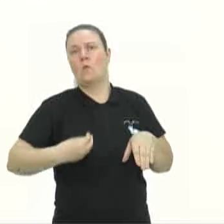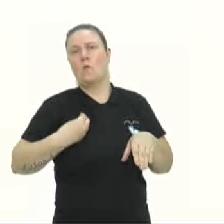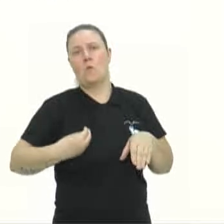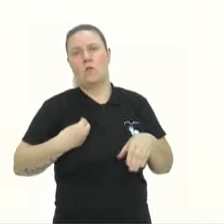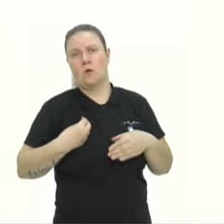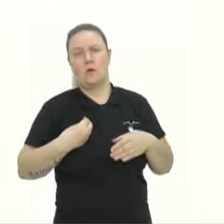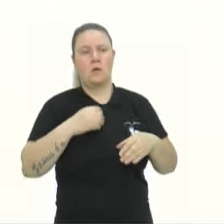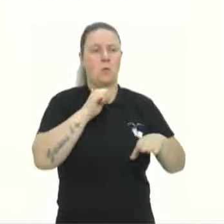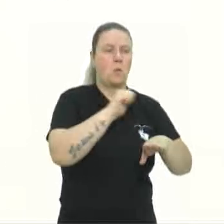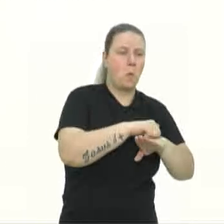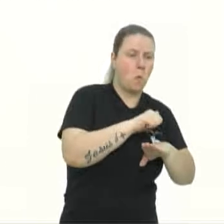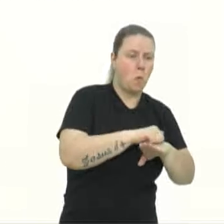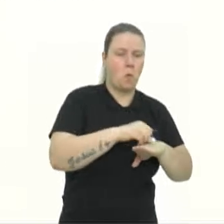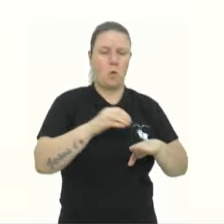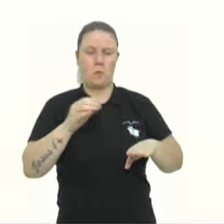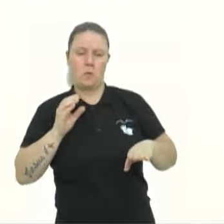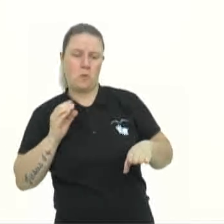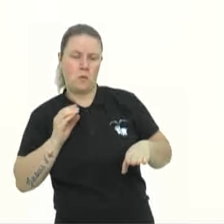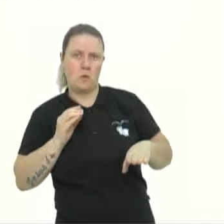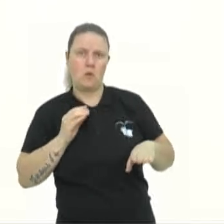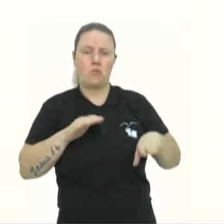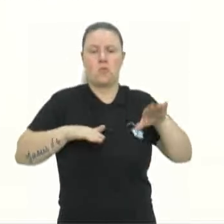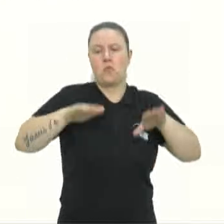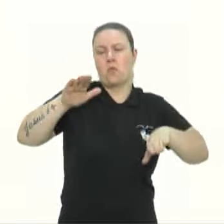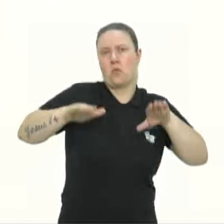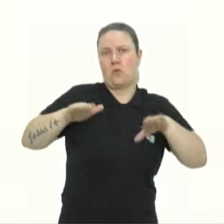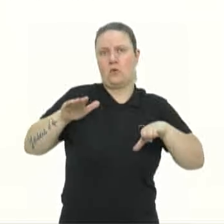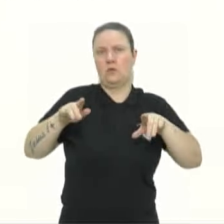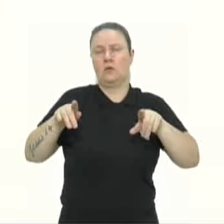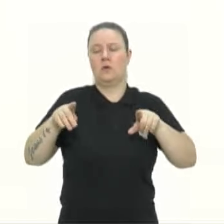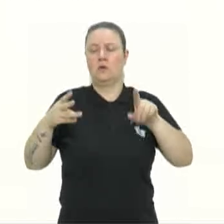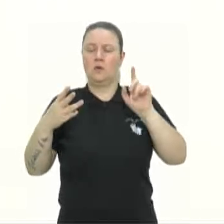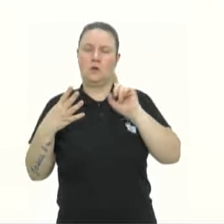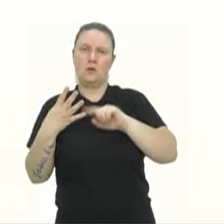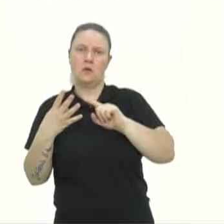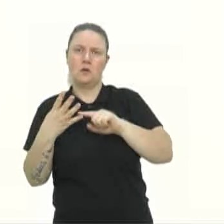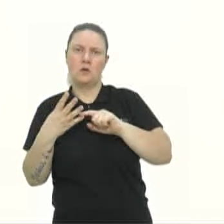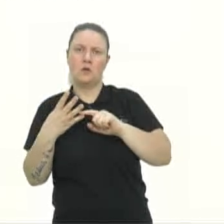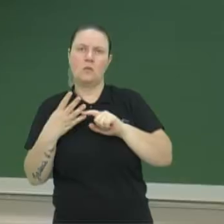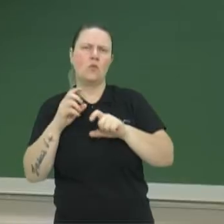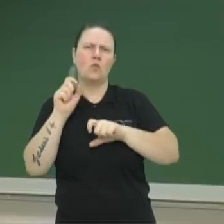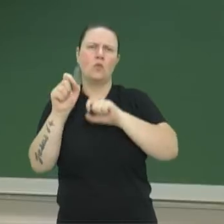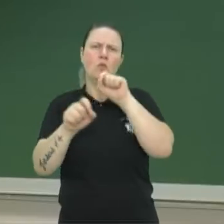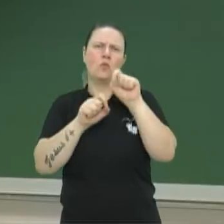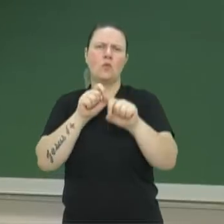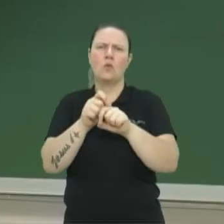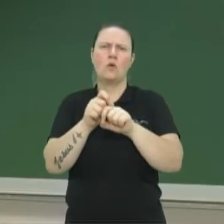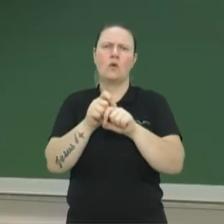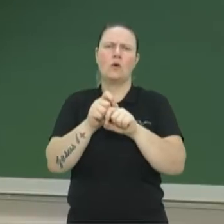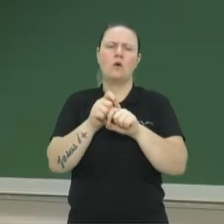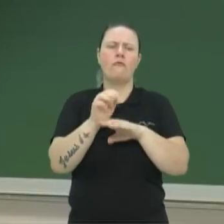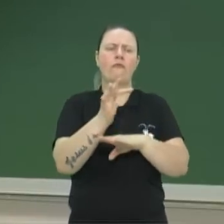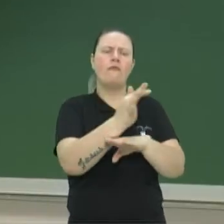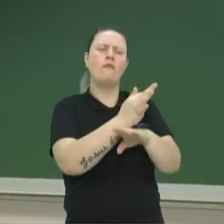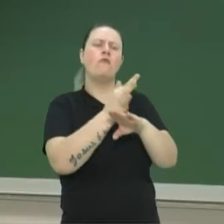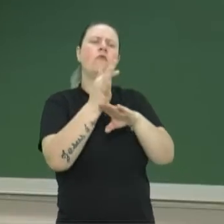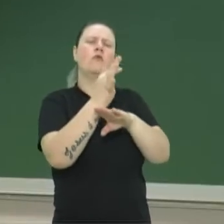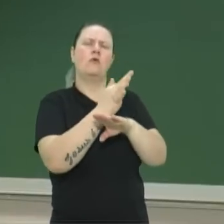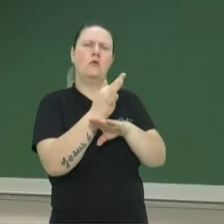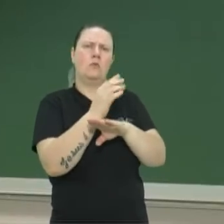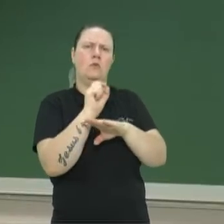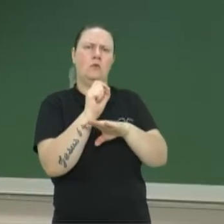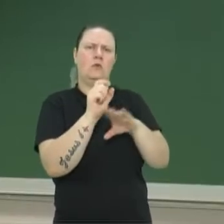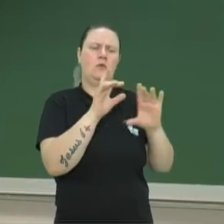algumas situações, e também o grau de formalidade que o contexto de comunicação exige. O que é contexto